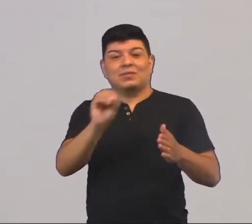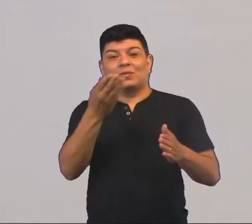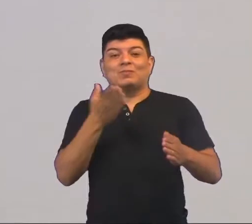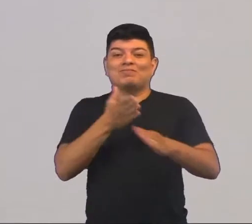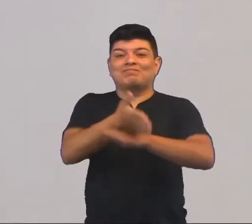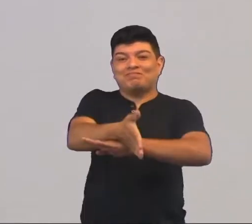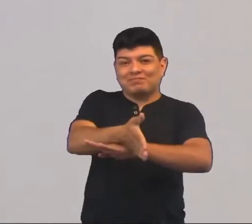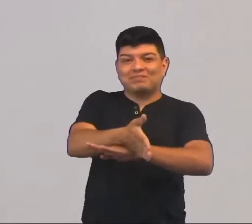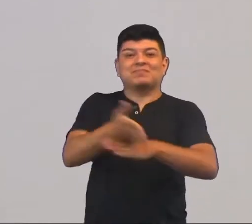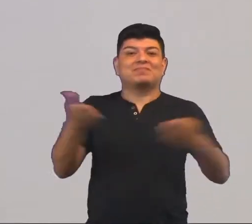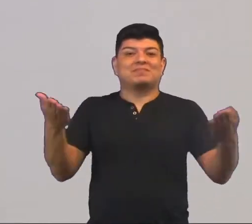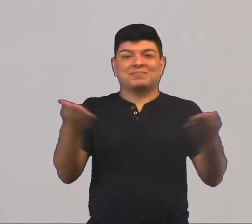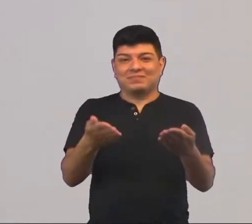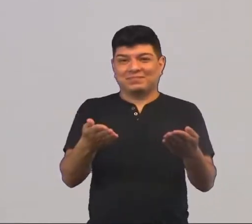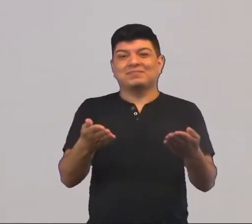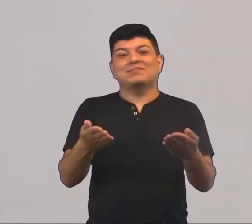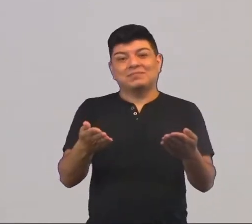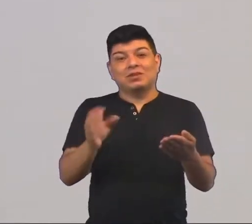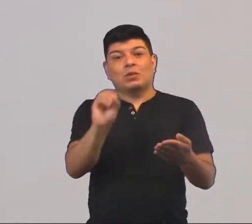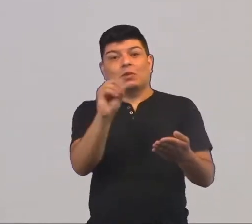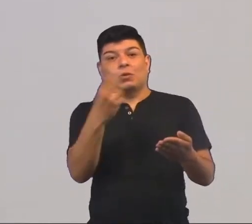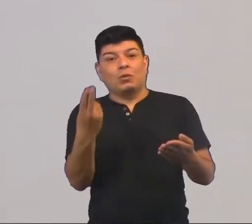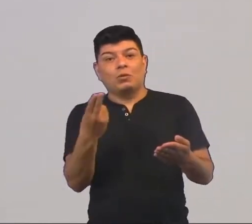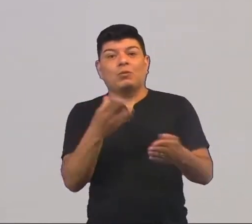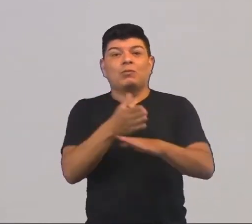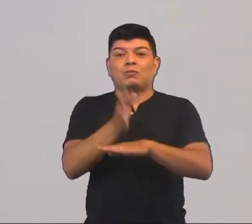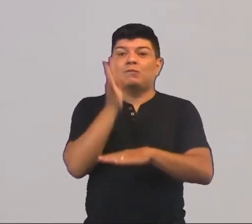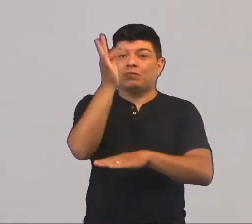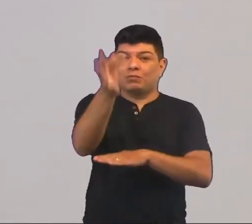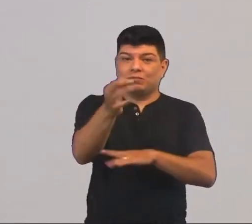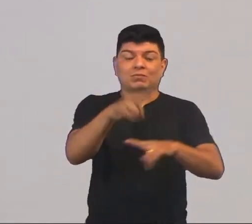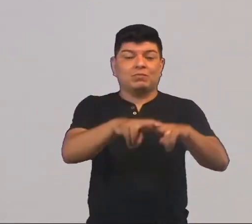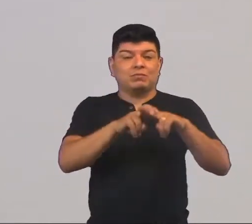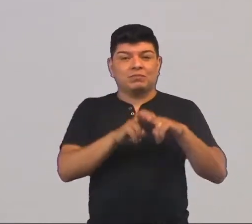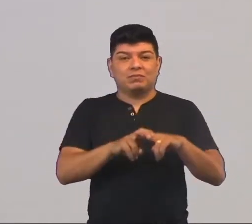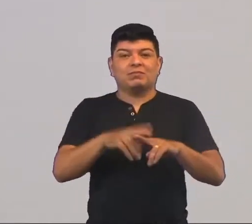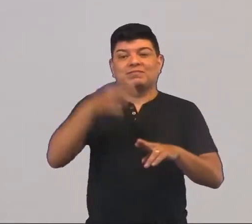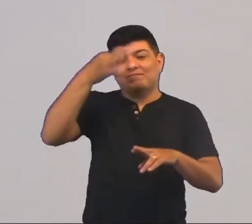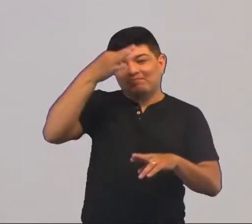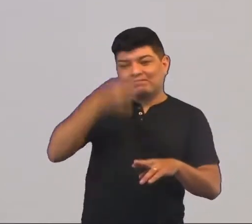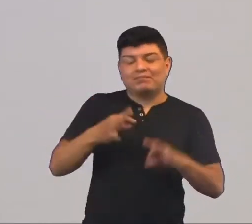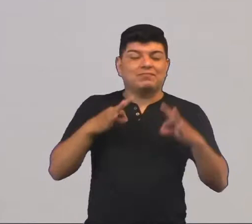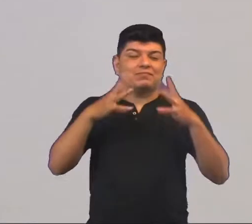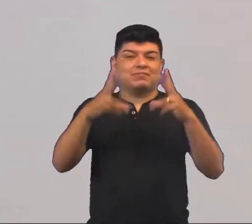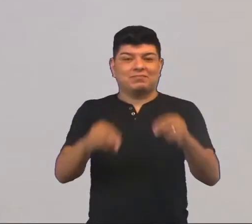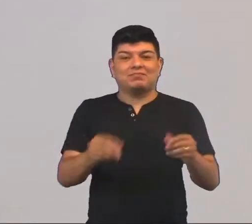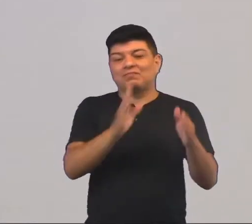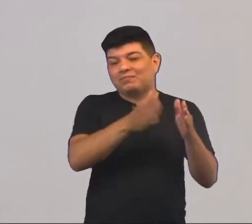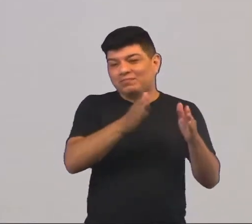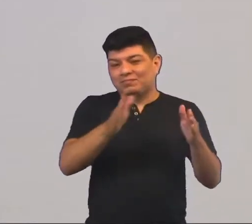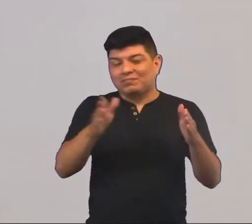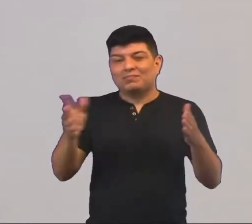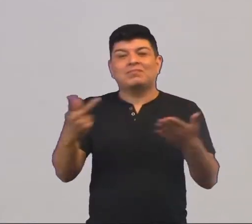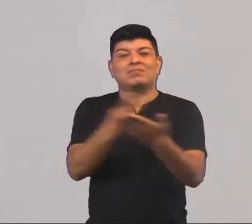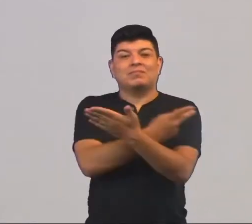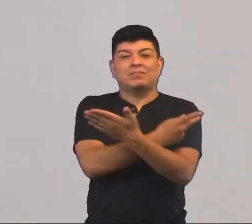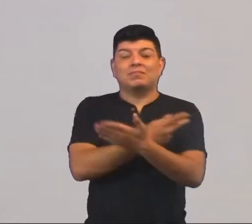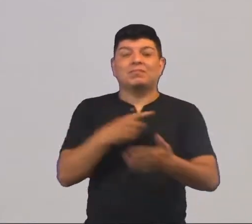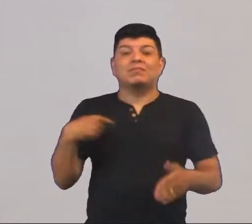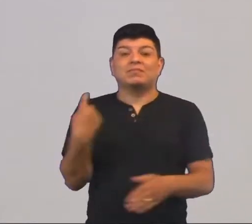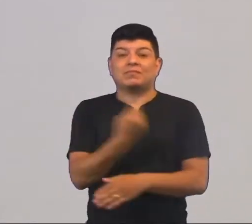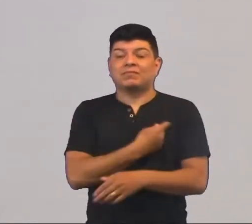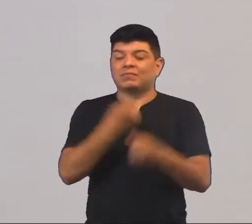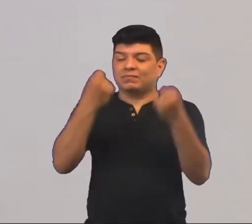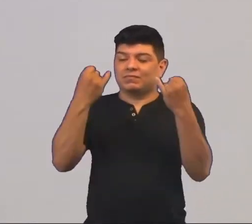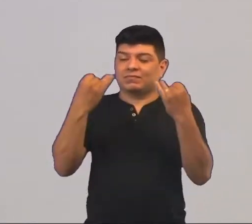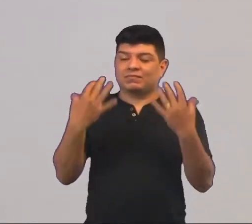estão entrando nessa fase, ou entrarão nessa fase, mas com certeza todos irão passar por ela. E nós